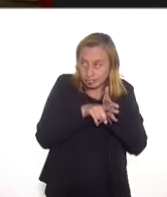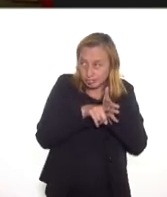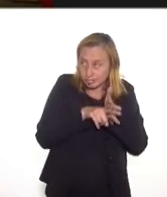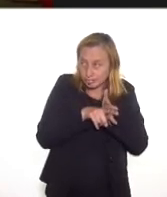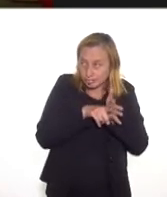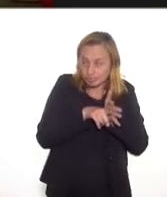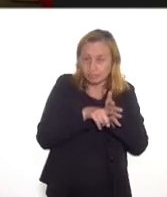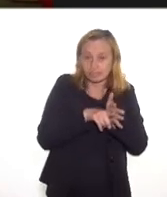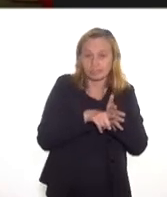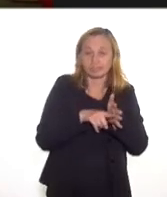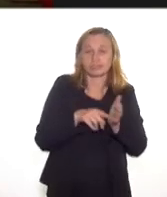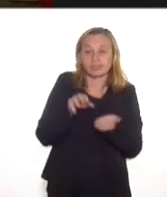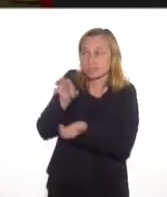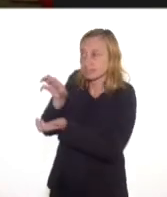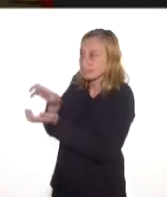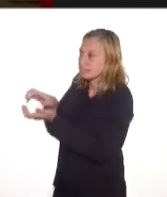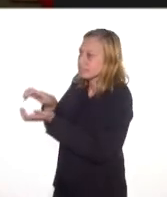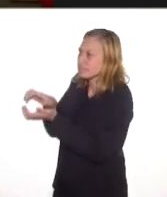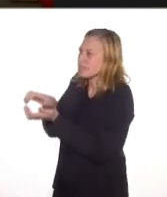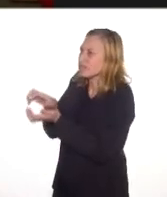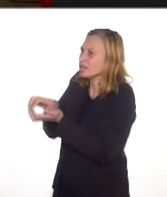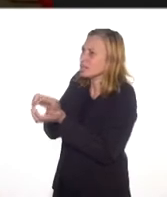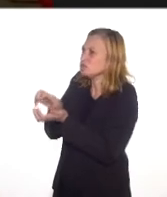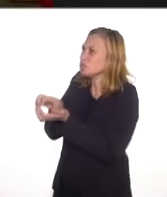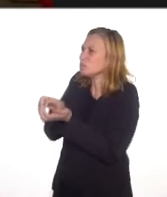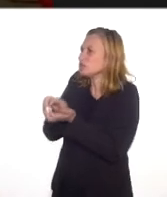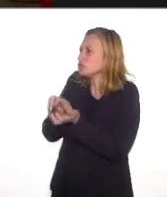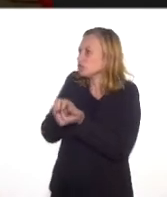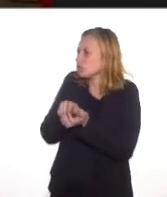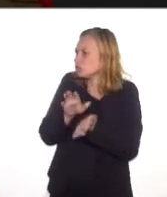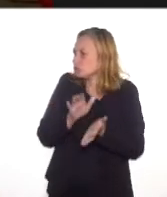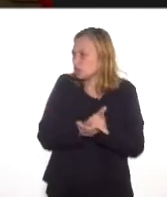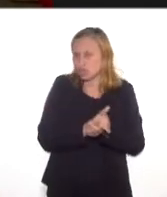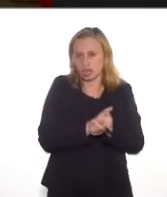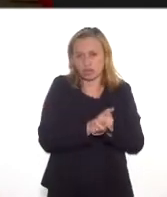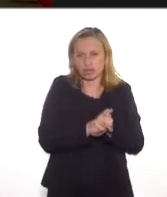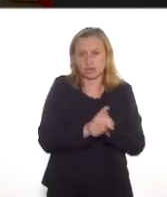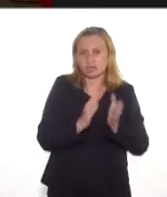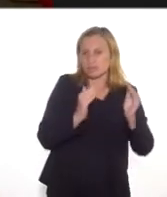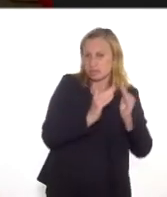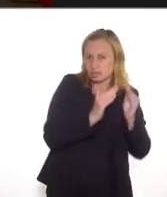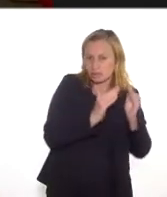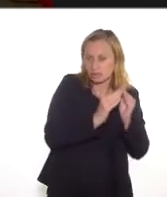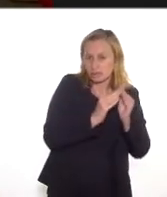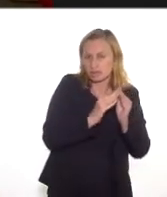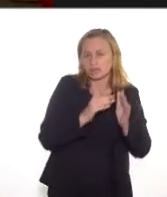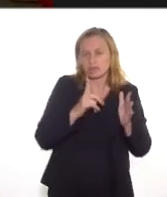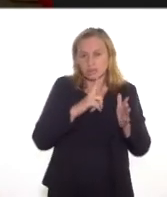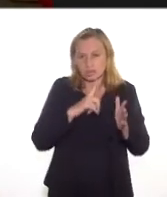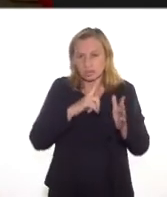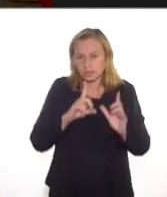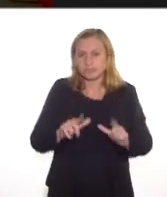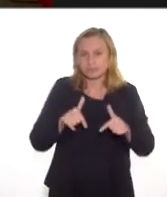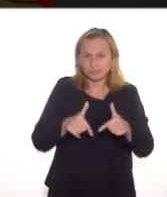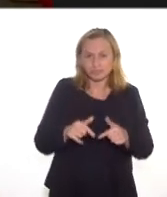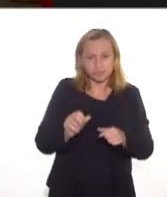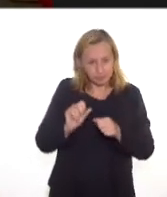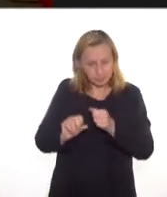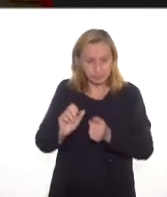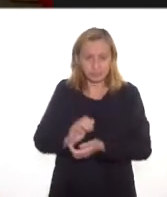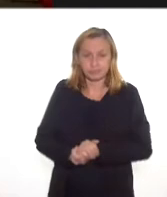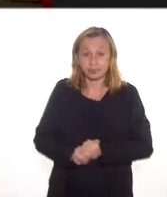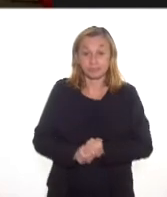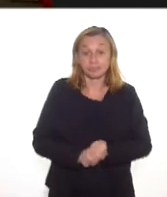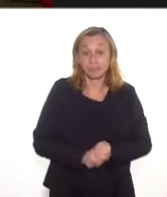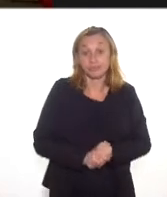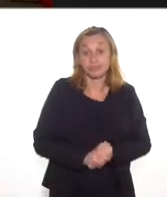do Jacarezinho, justamente porque entendemos que essa casa tem a prerrogativa de fazê-lo, né? É esta